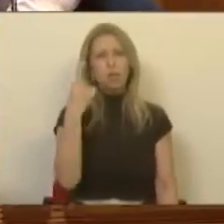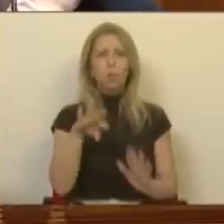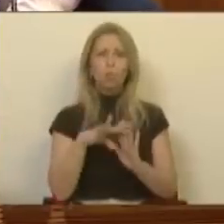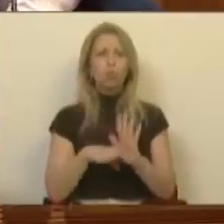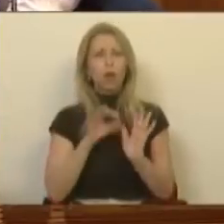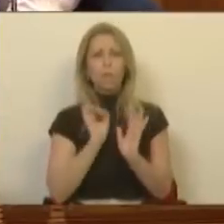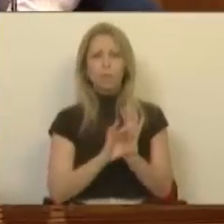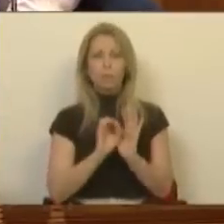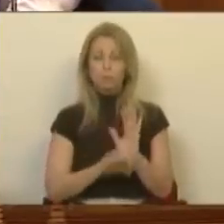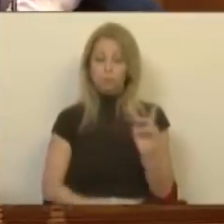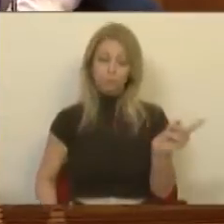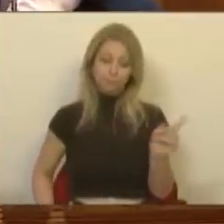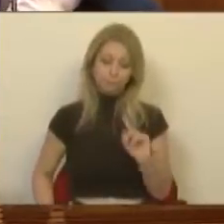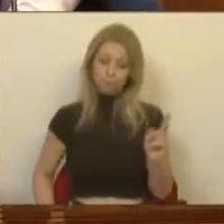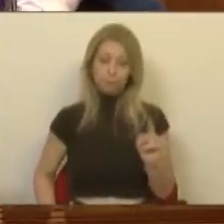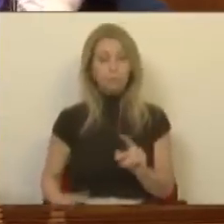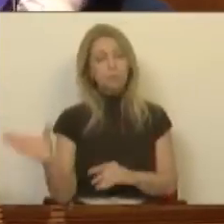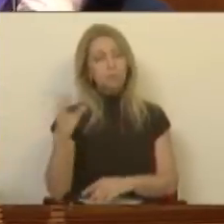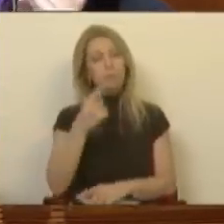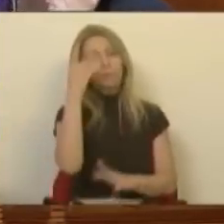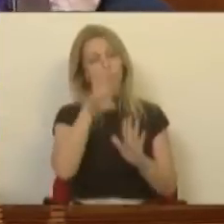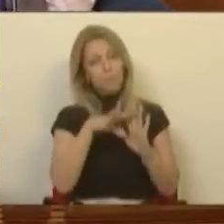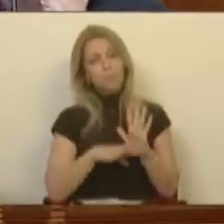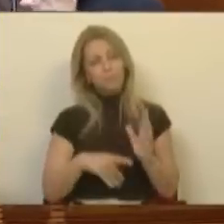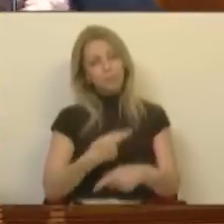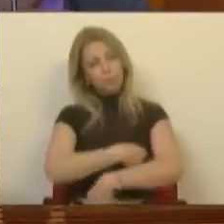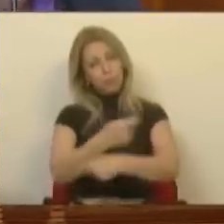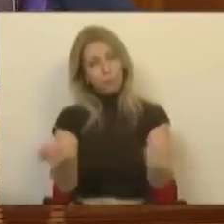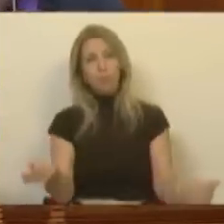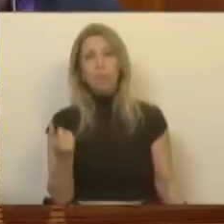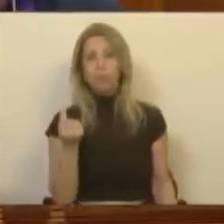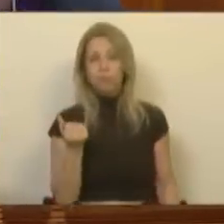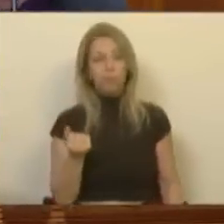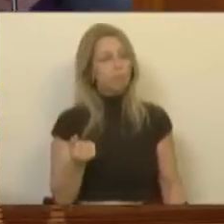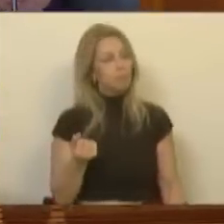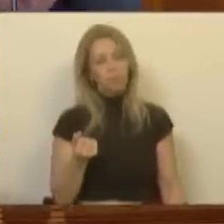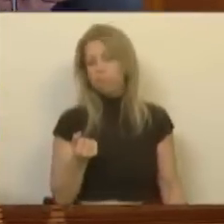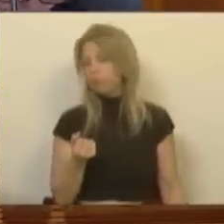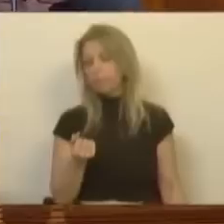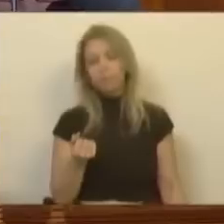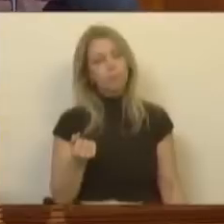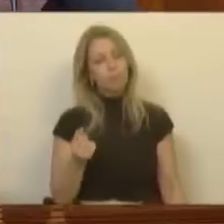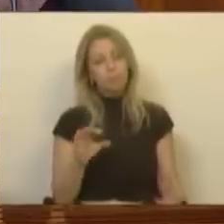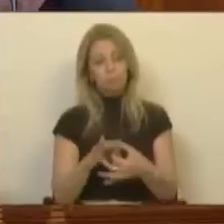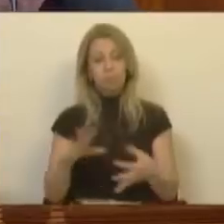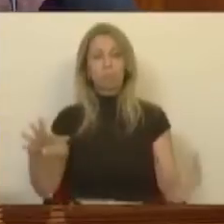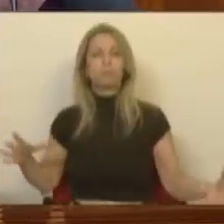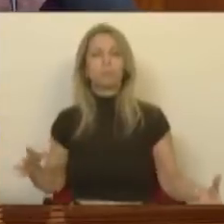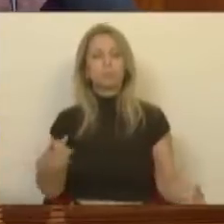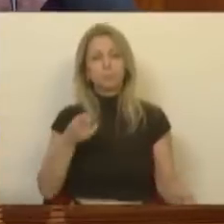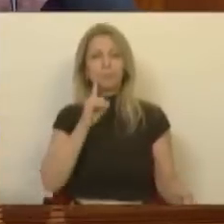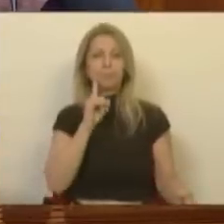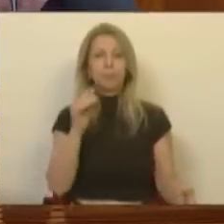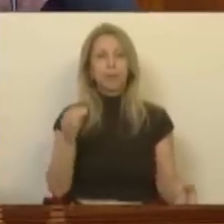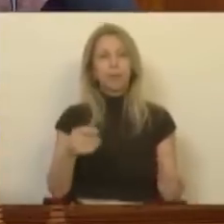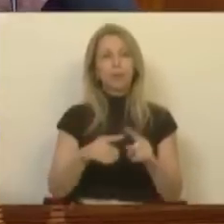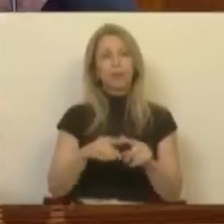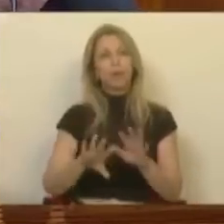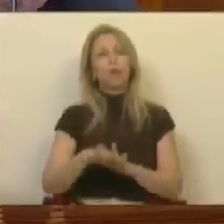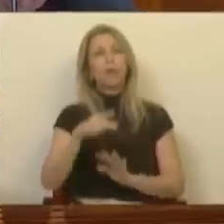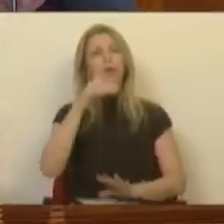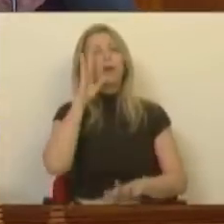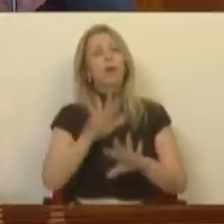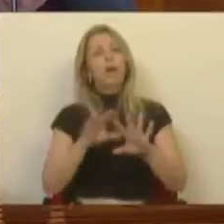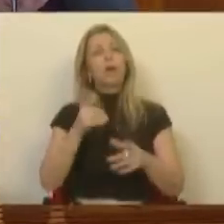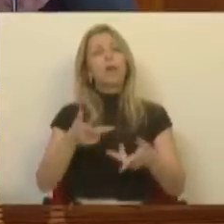não é mais um programa para descobrir dinheiro não corresponde aquela caricatura vos liberais fazem das políticas kennesianas de abrir